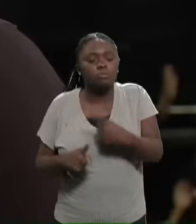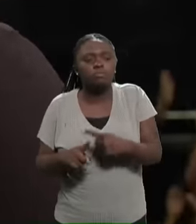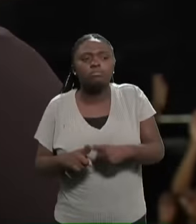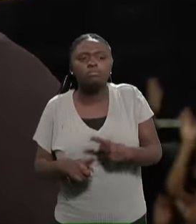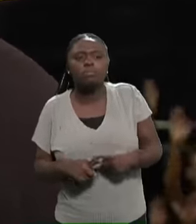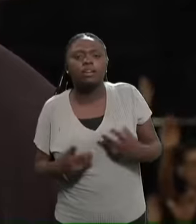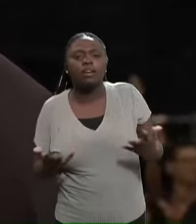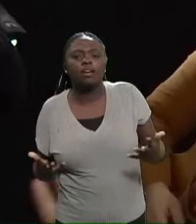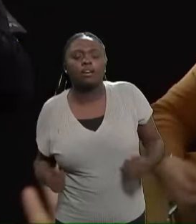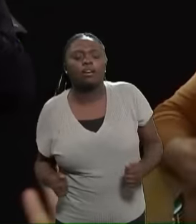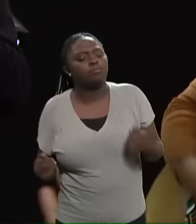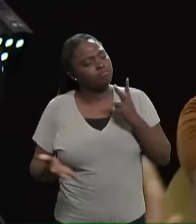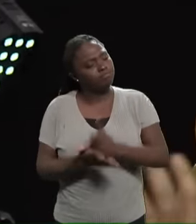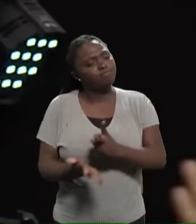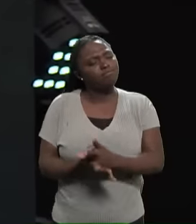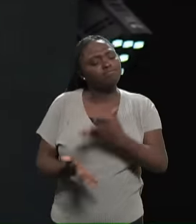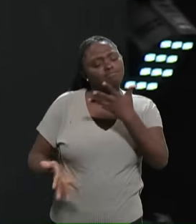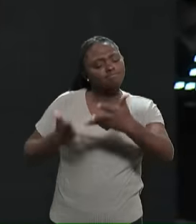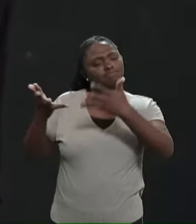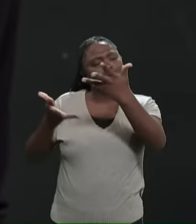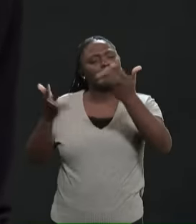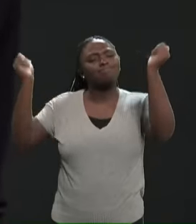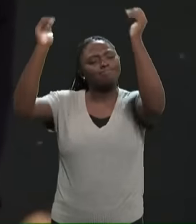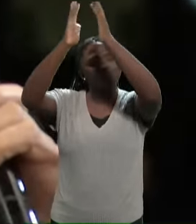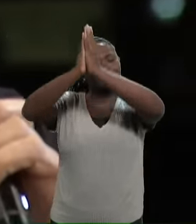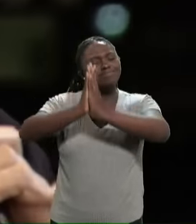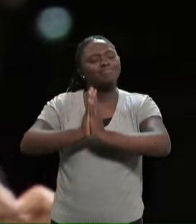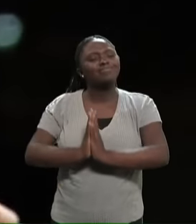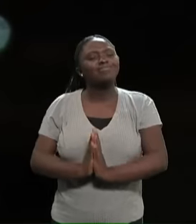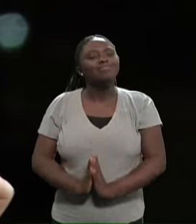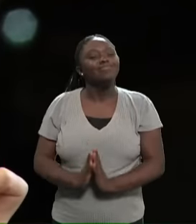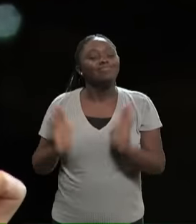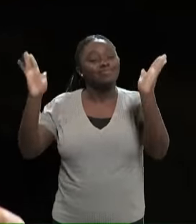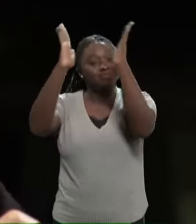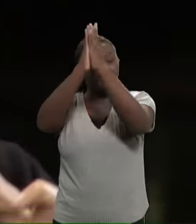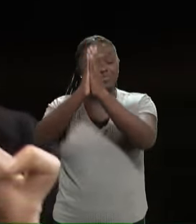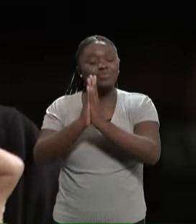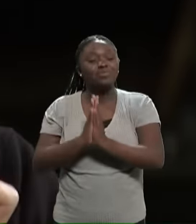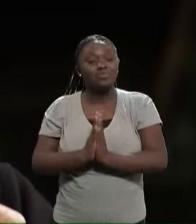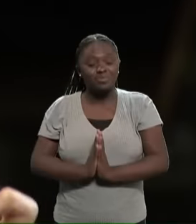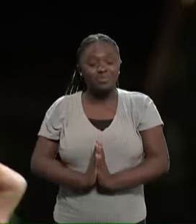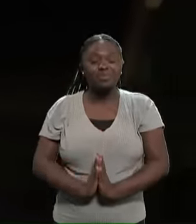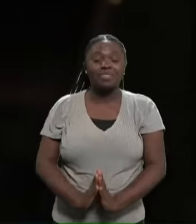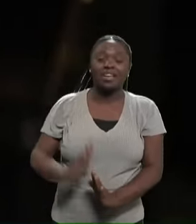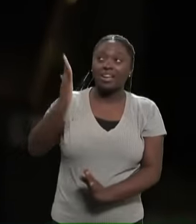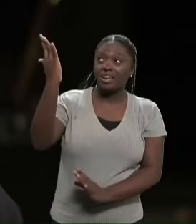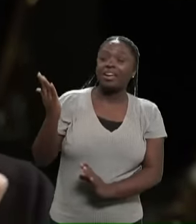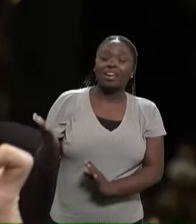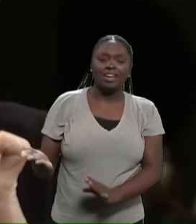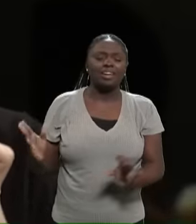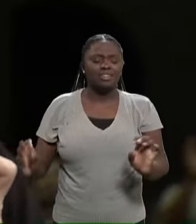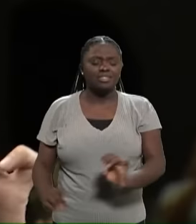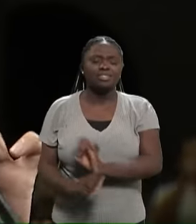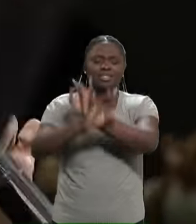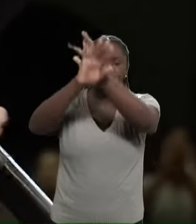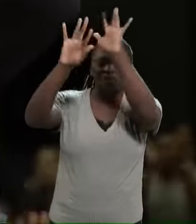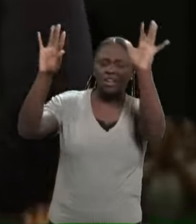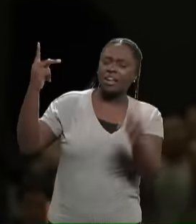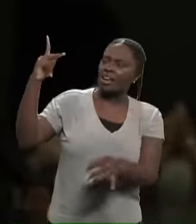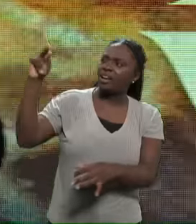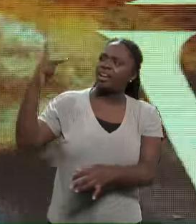calado, abre tua boca por um minuto e adora, adora, adora, adora, adora. Adora a Ele, que toda glória é dEle,